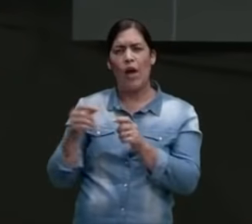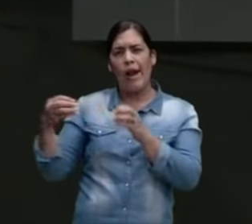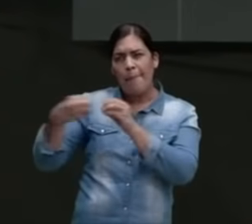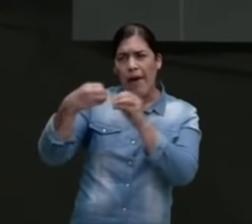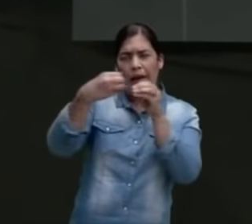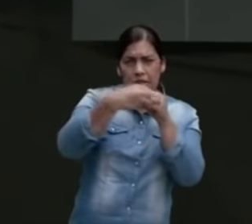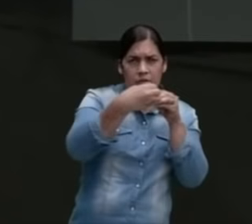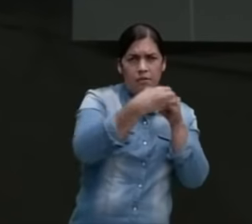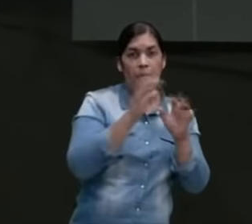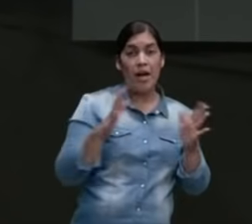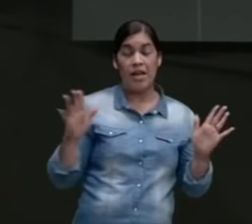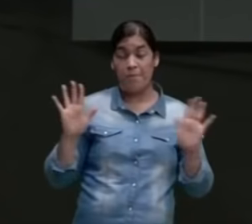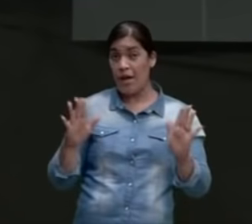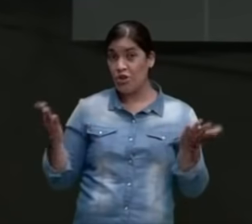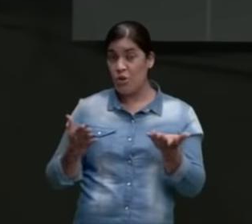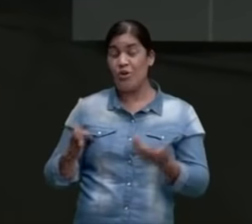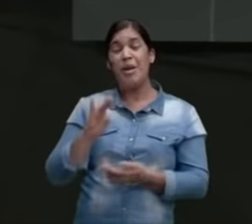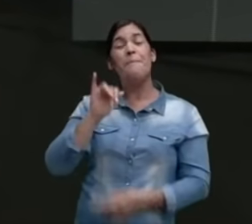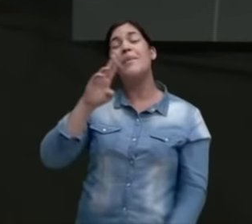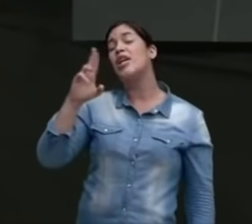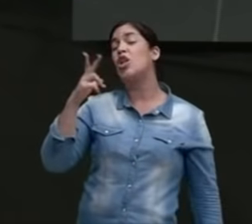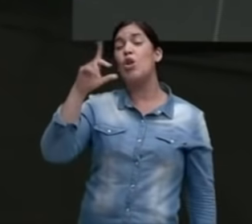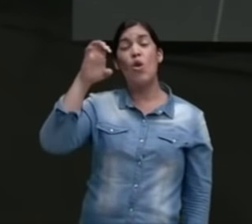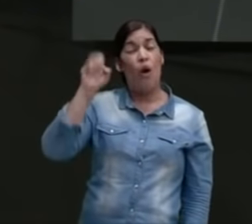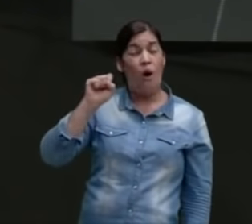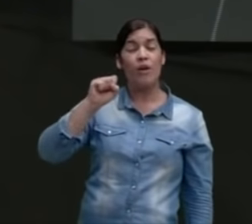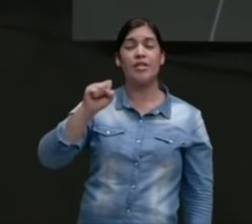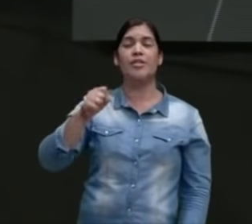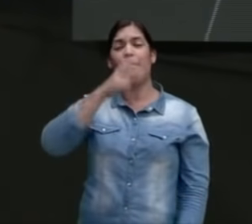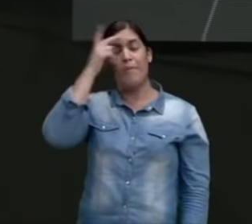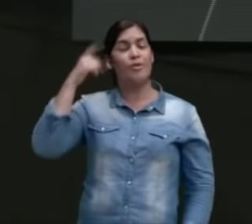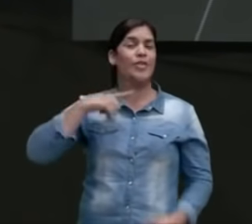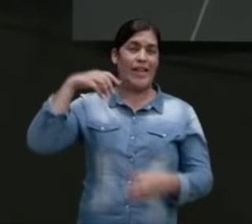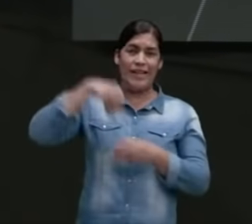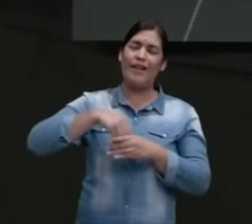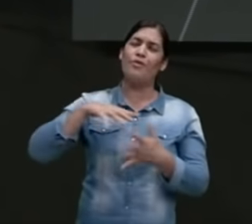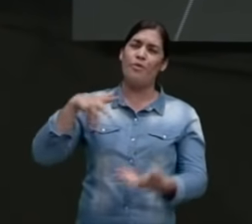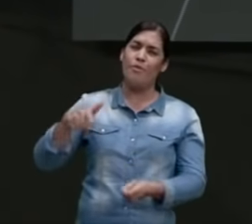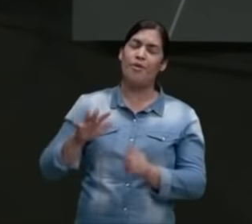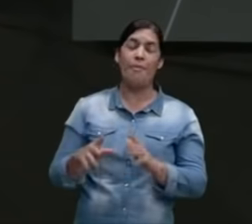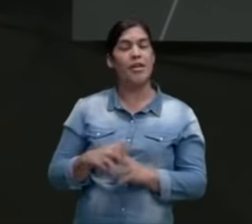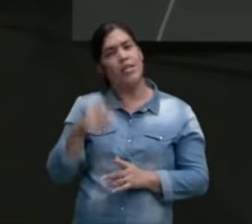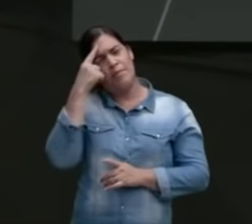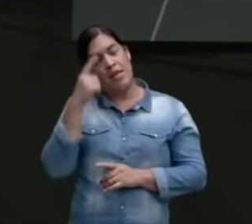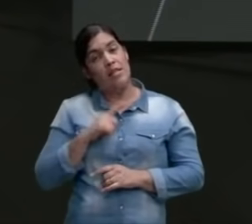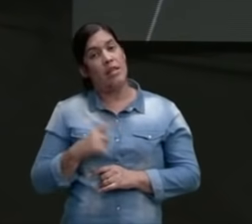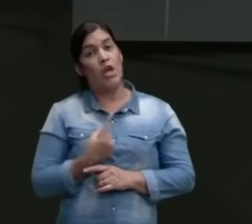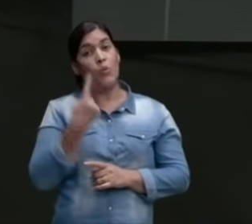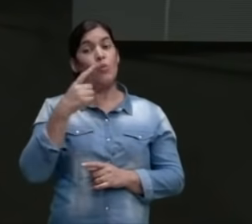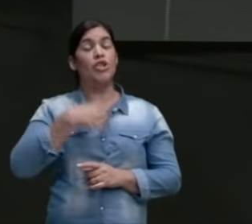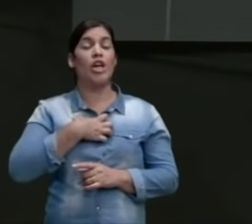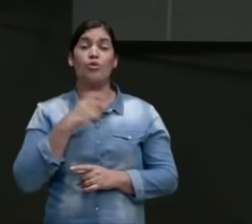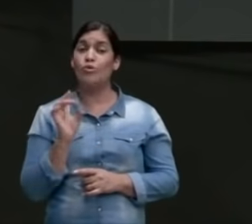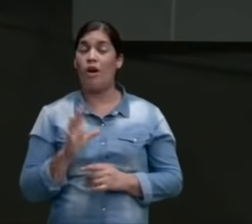existem bilhões e bilhões de pessoas, e nós vemos que só existe uma maneira. Talvez possa acontecer algo que a gente não sabe,